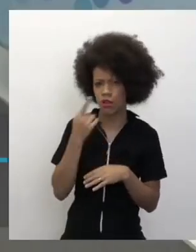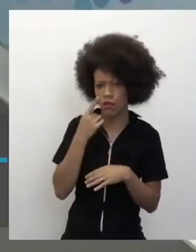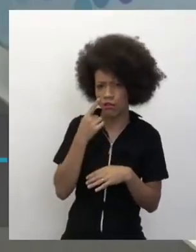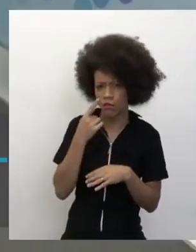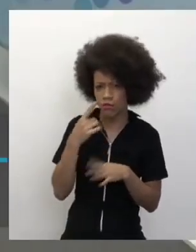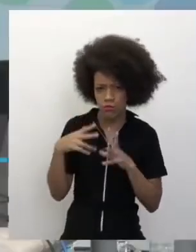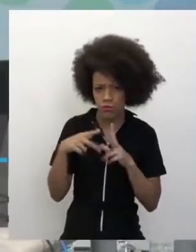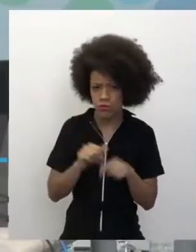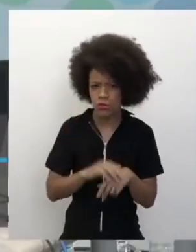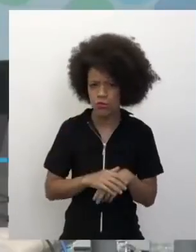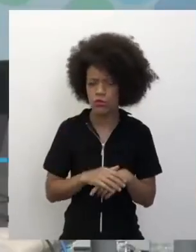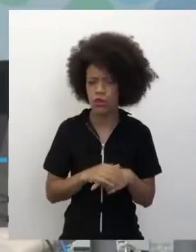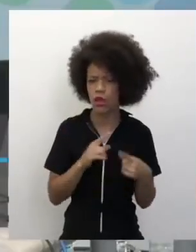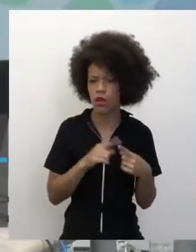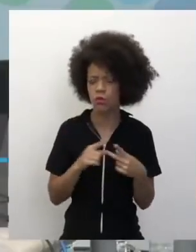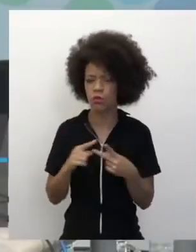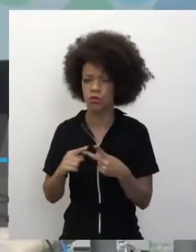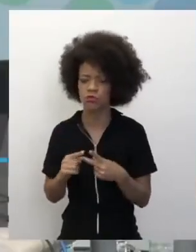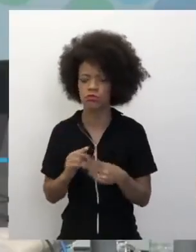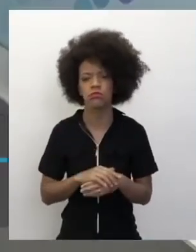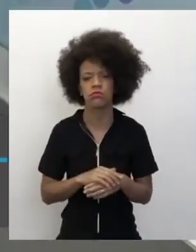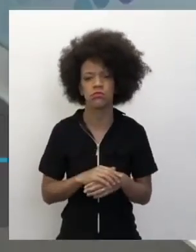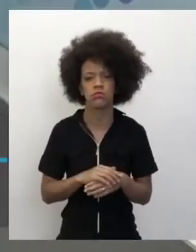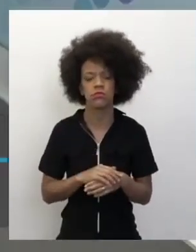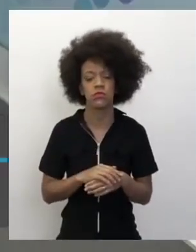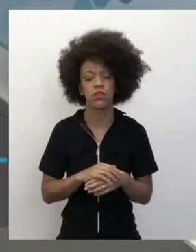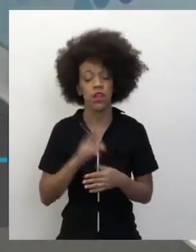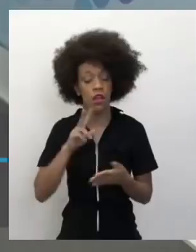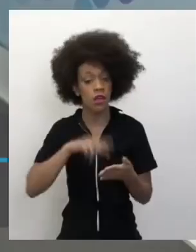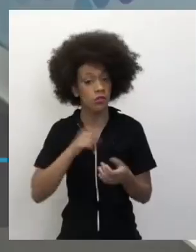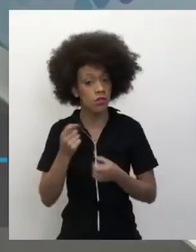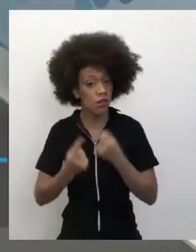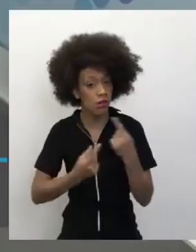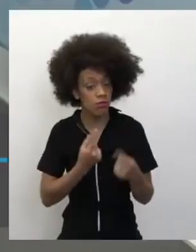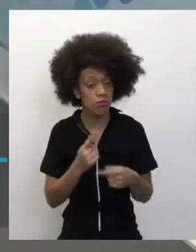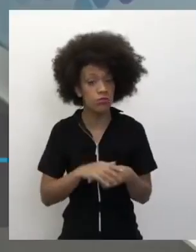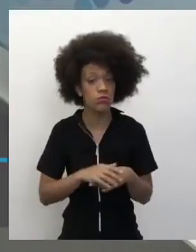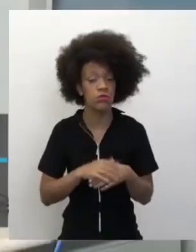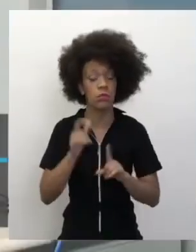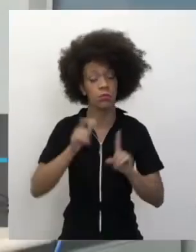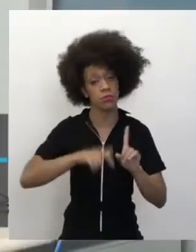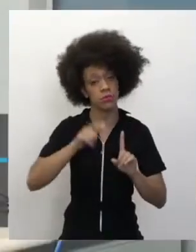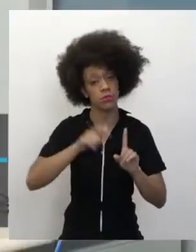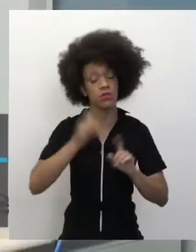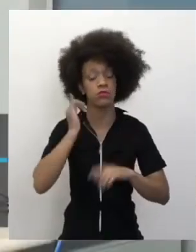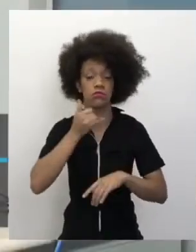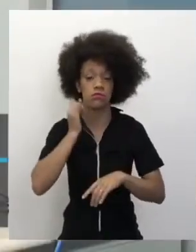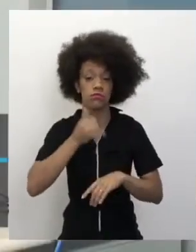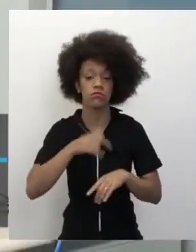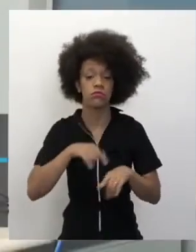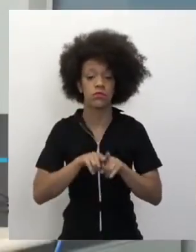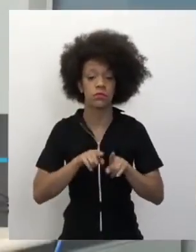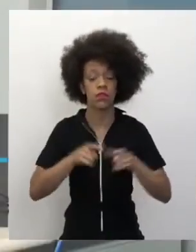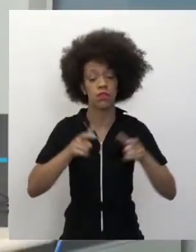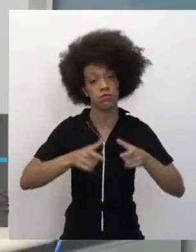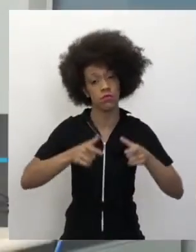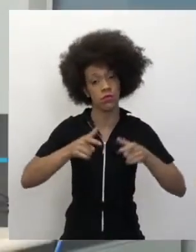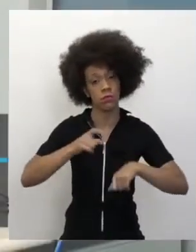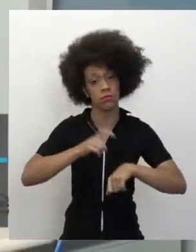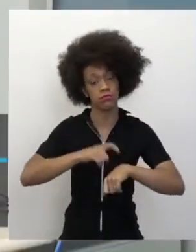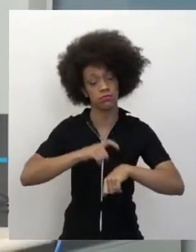agora? O da 2 também? Eu li alguns que colocaram personagens, narrador, tempo, espaço,